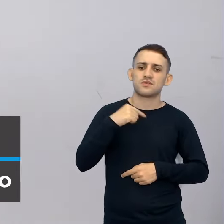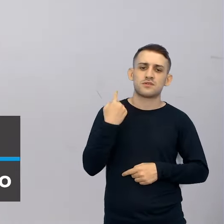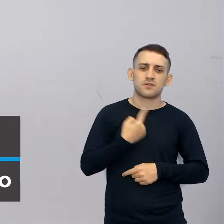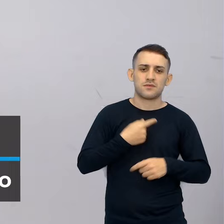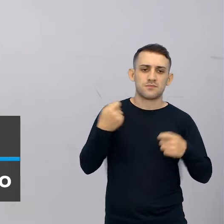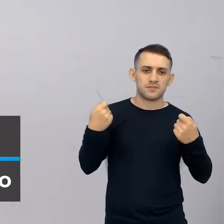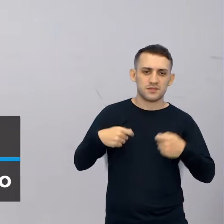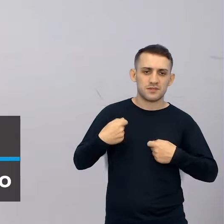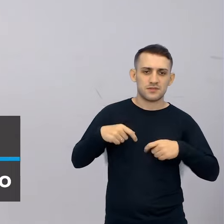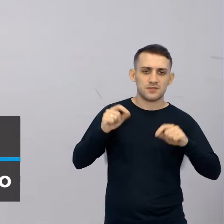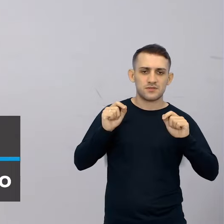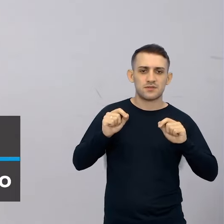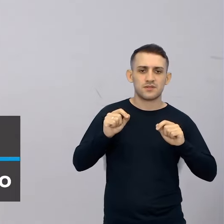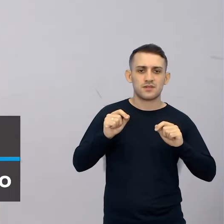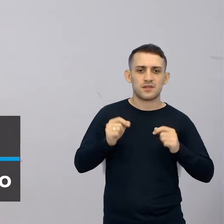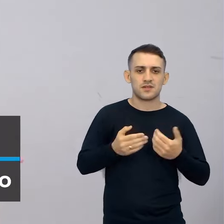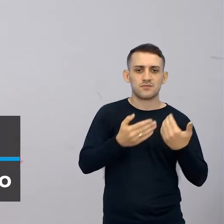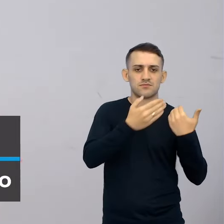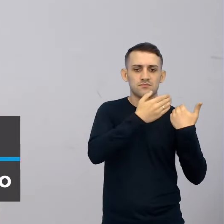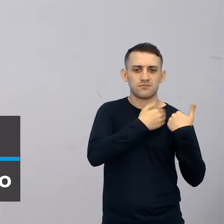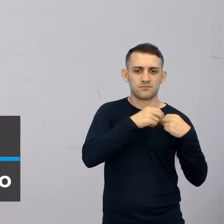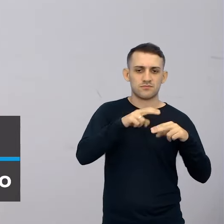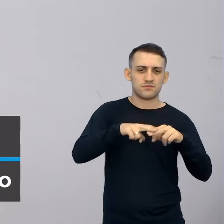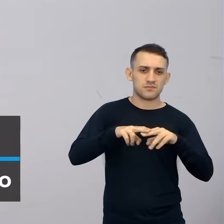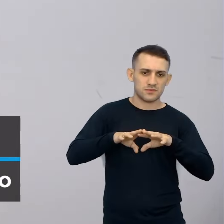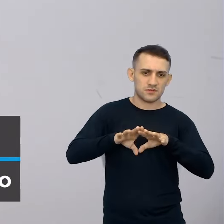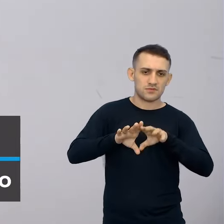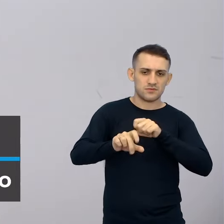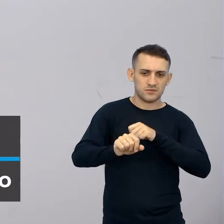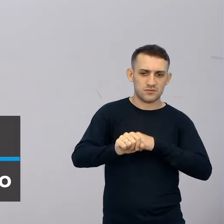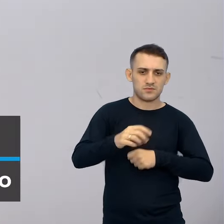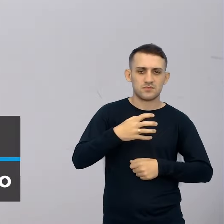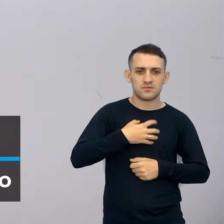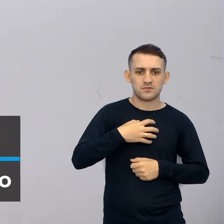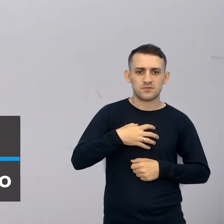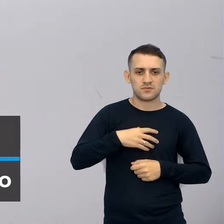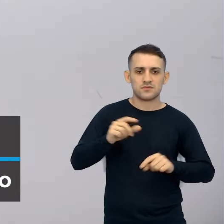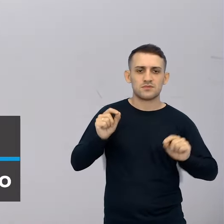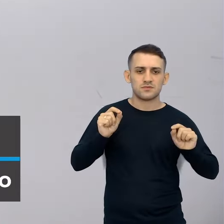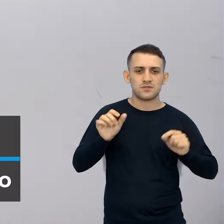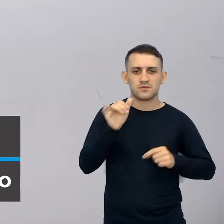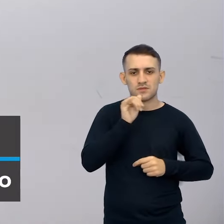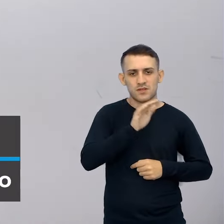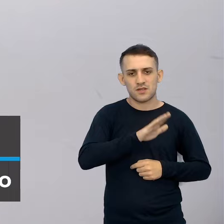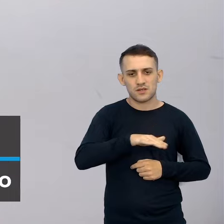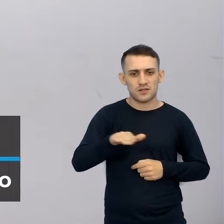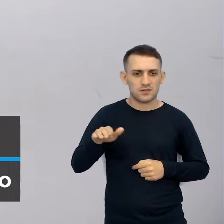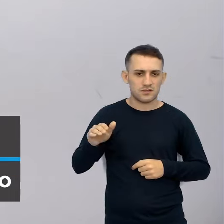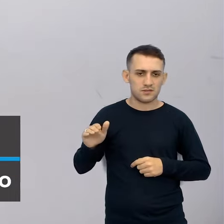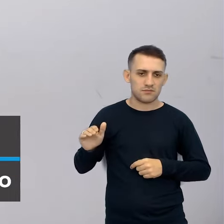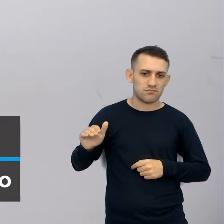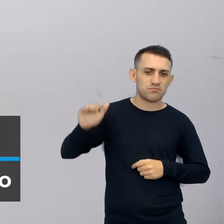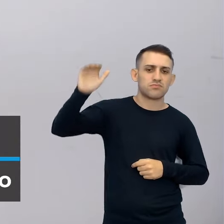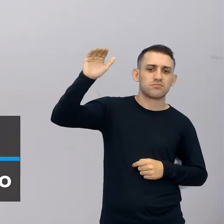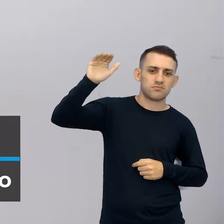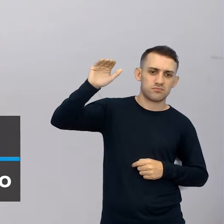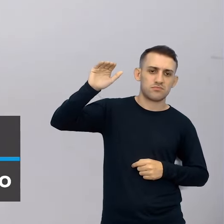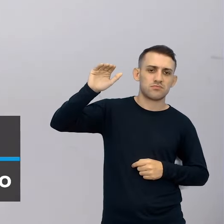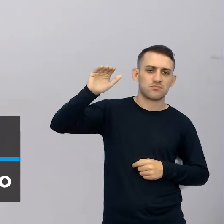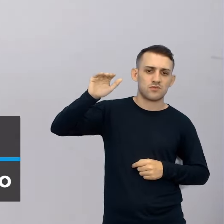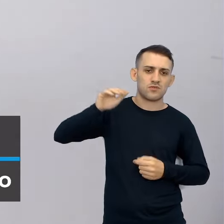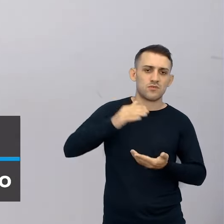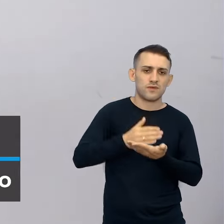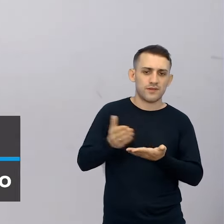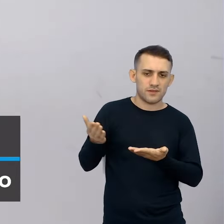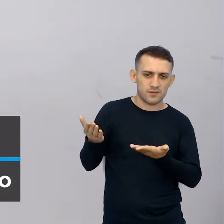precisa também ser responsável por essa formação no sentido de que essa criança, quando ela cresce, que vai para a adolescência, que ela